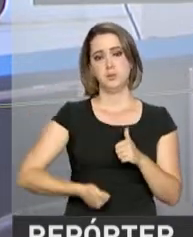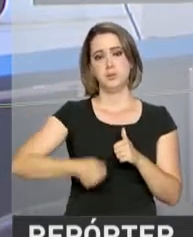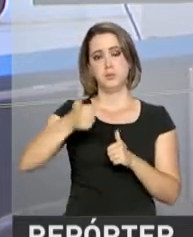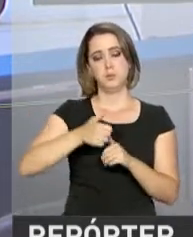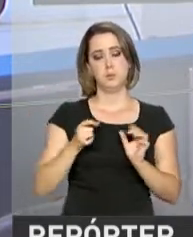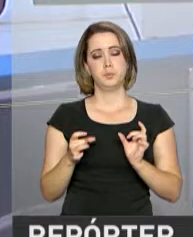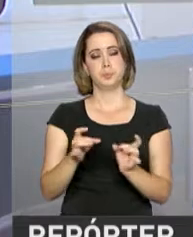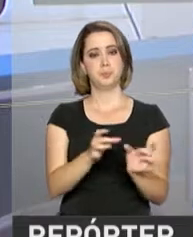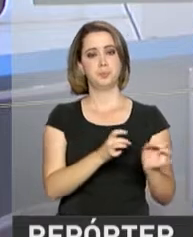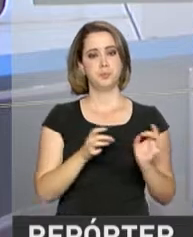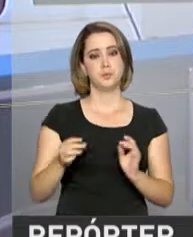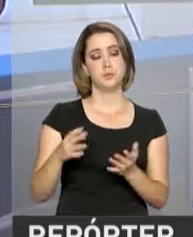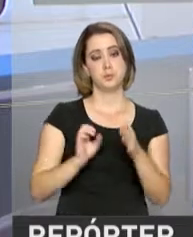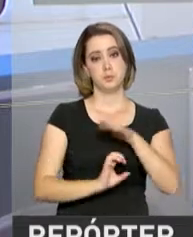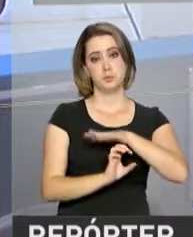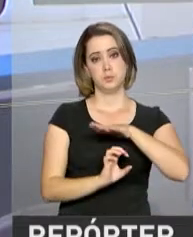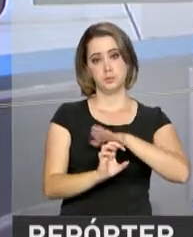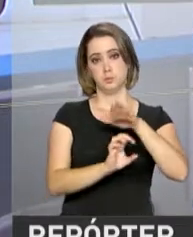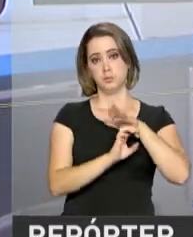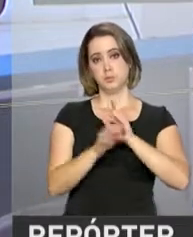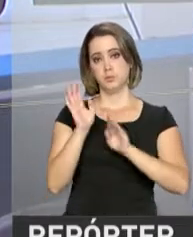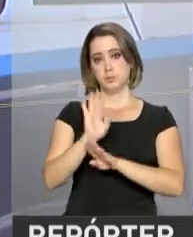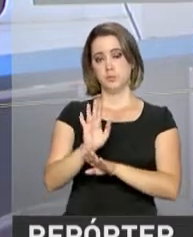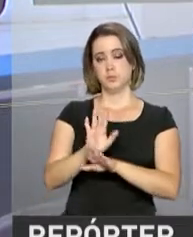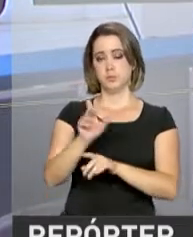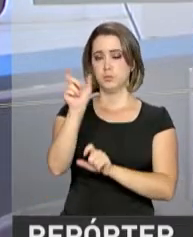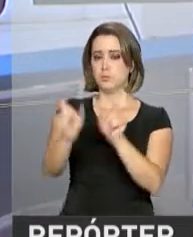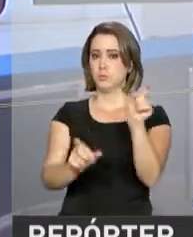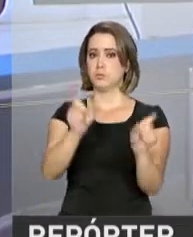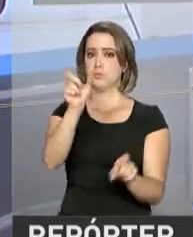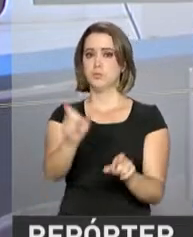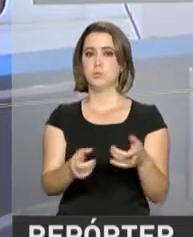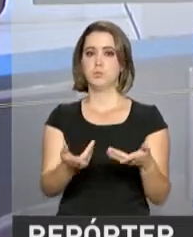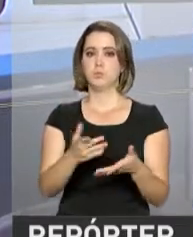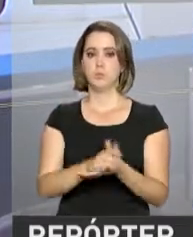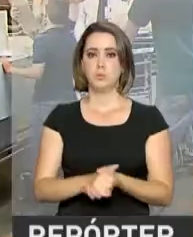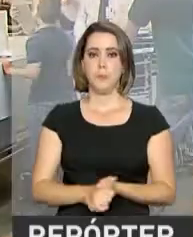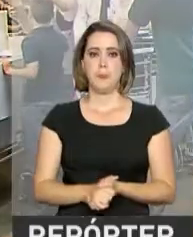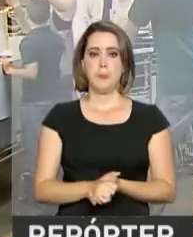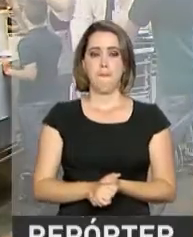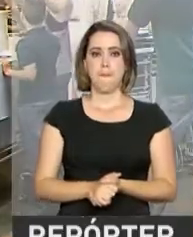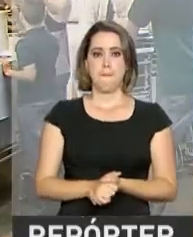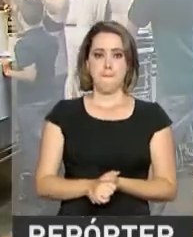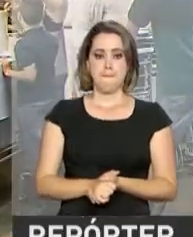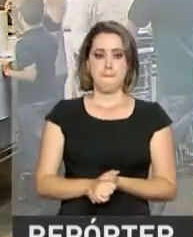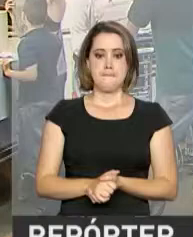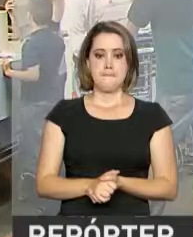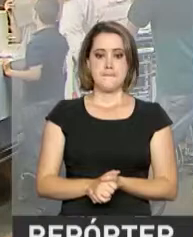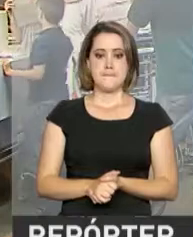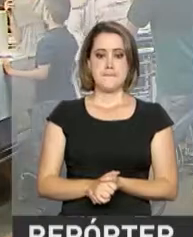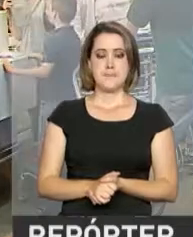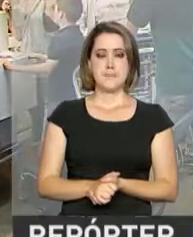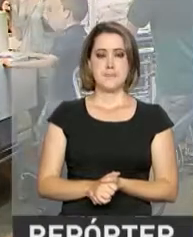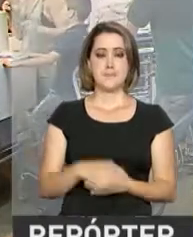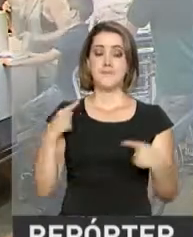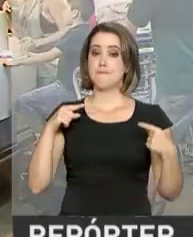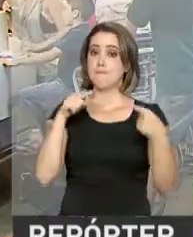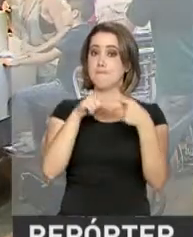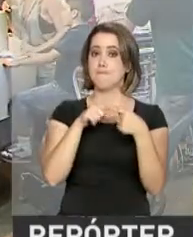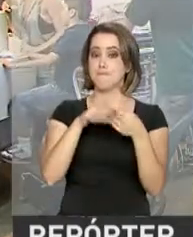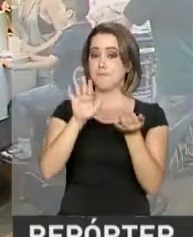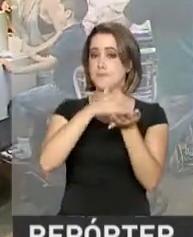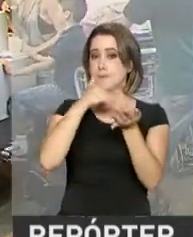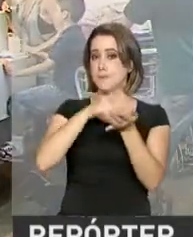vão aumentar a concorrência entre as empresas e beneficiar os consumidores. De acordo com a Secretaria